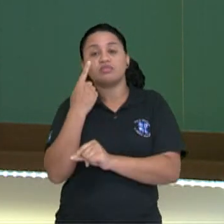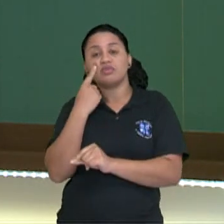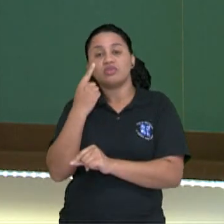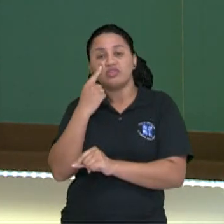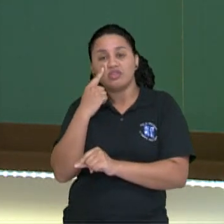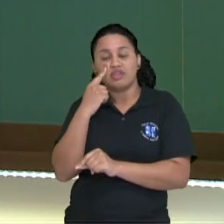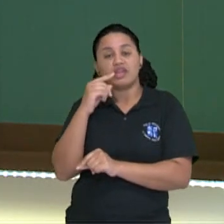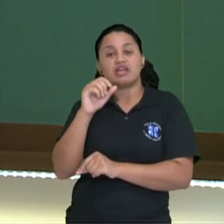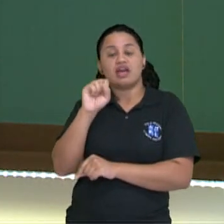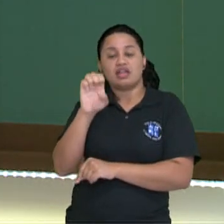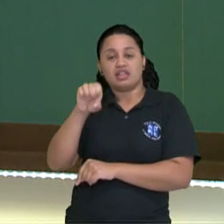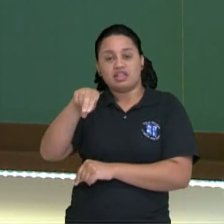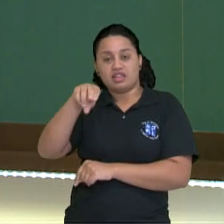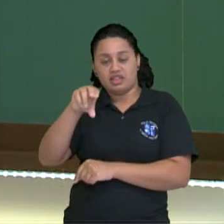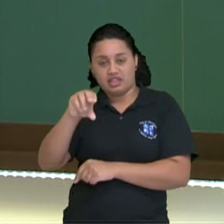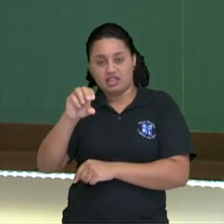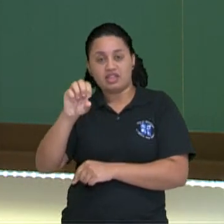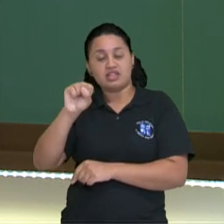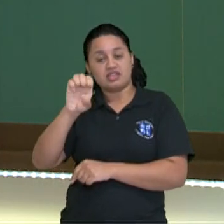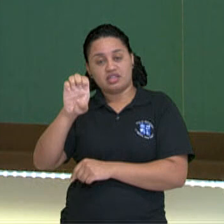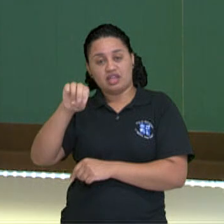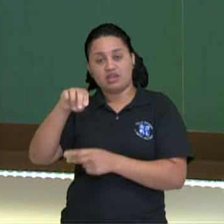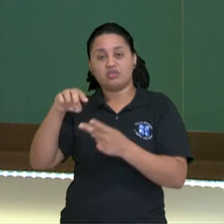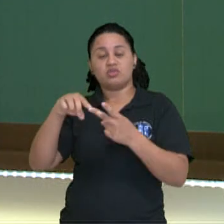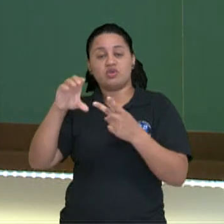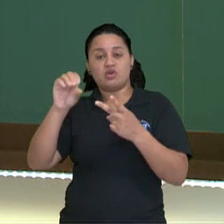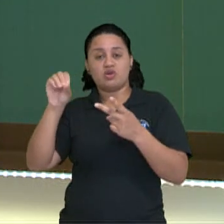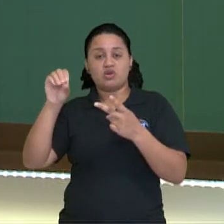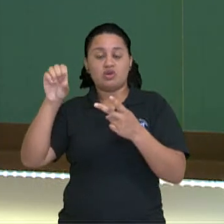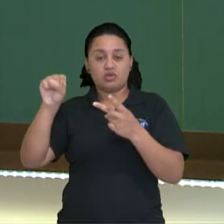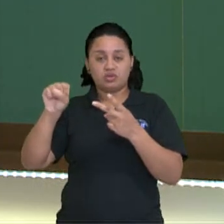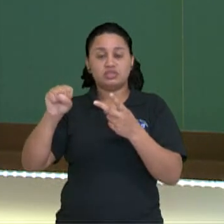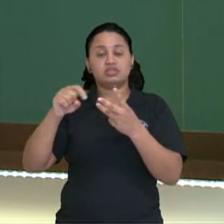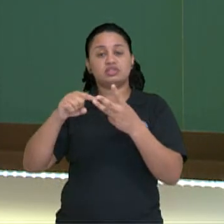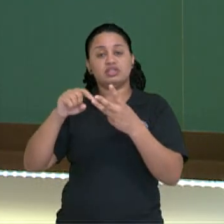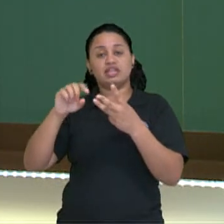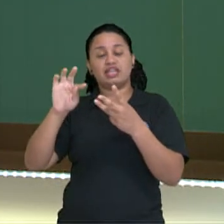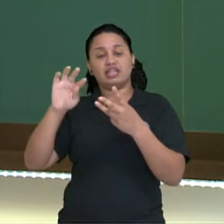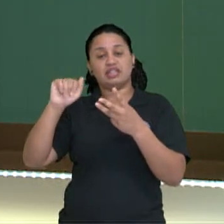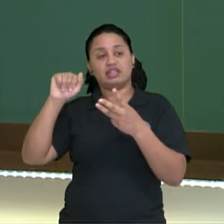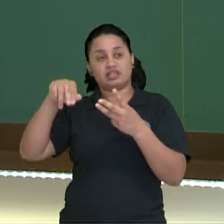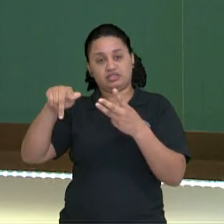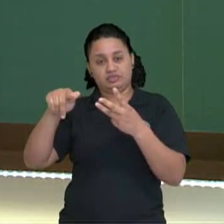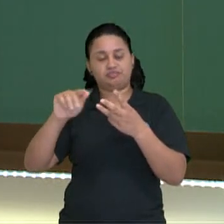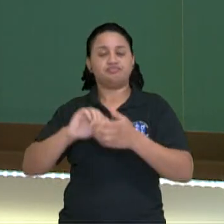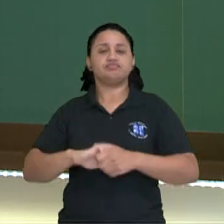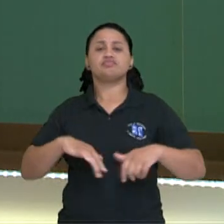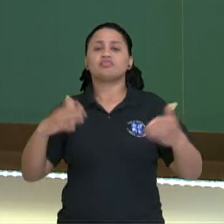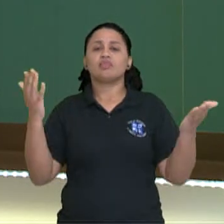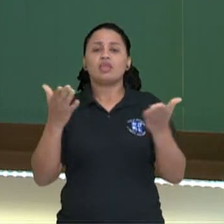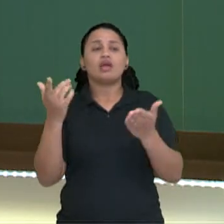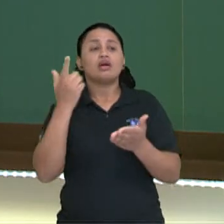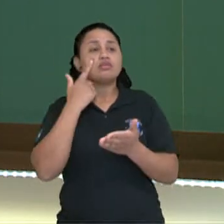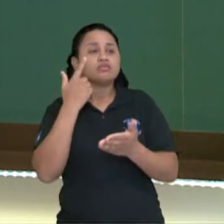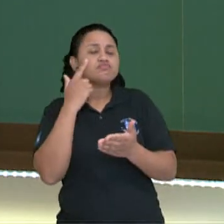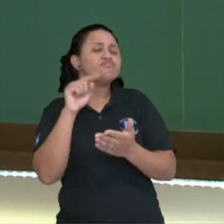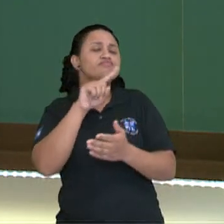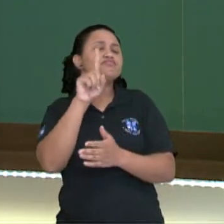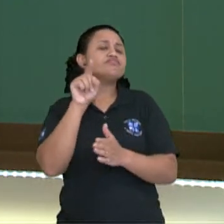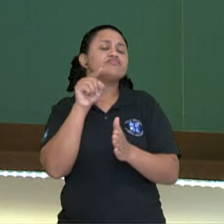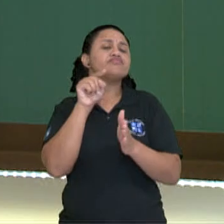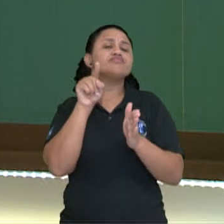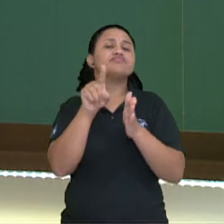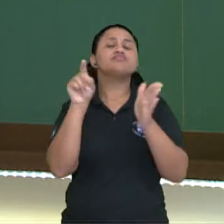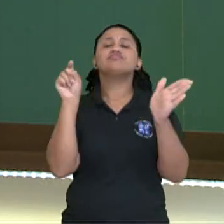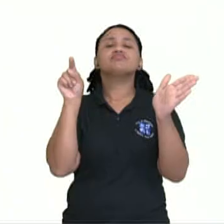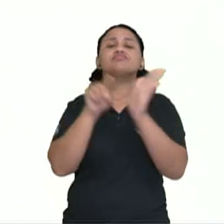seno, cosseno e tangente, que são as relações trigonométricas na circunferência. Então, vamos começar aqui com uma incógnita, uma